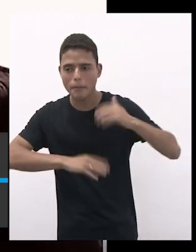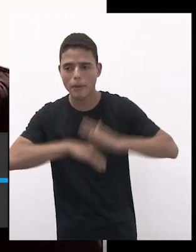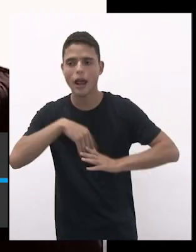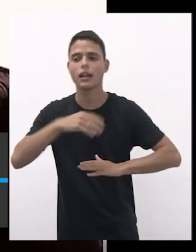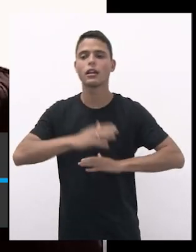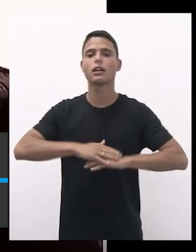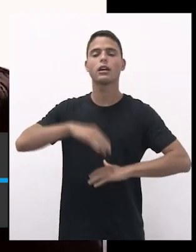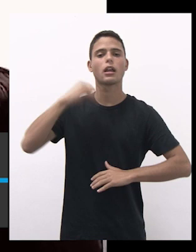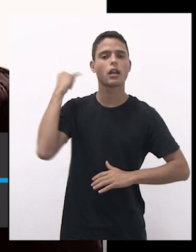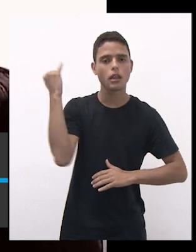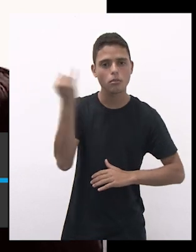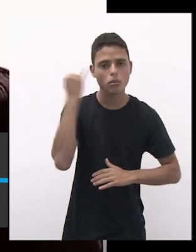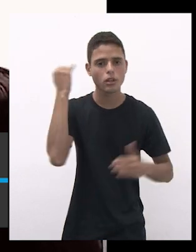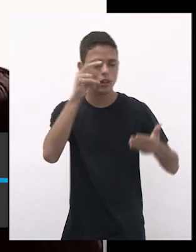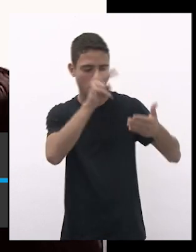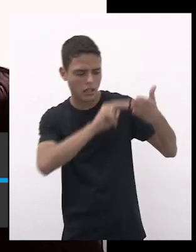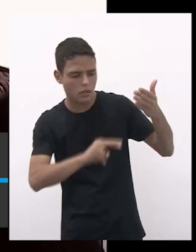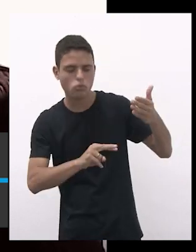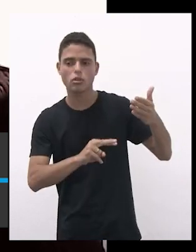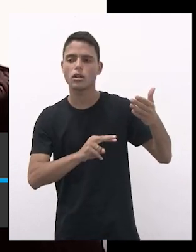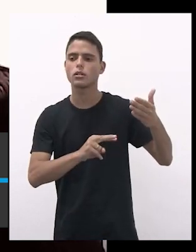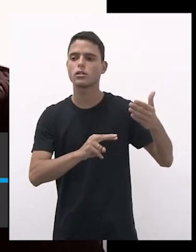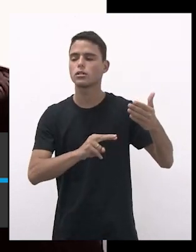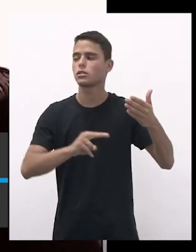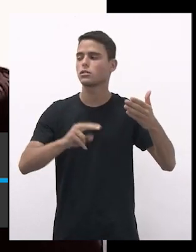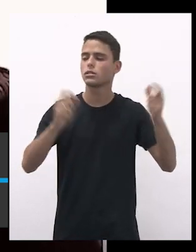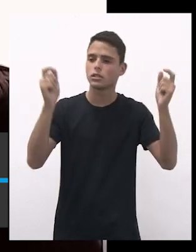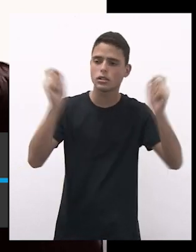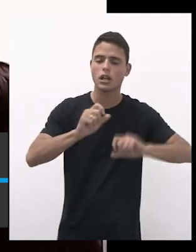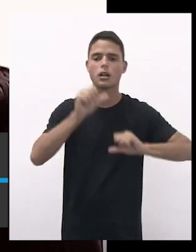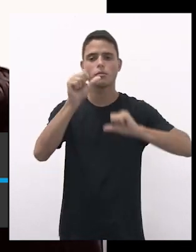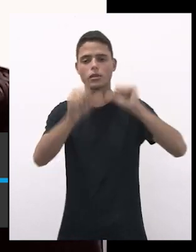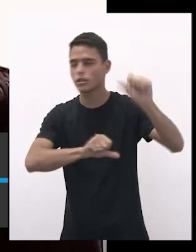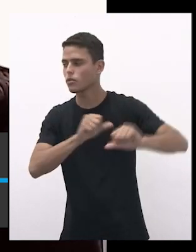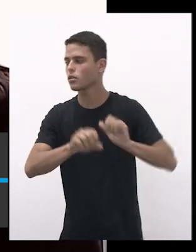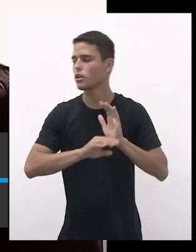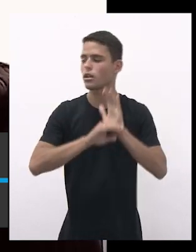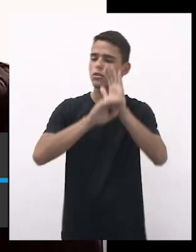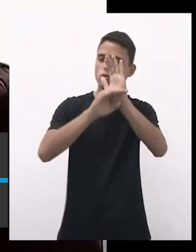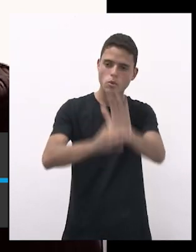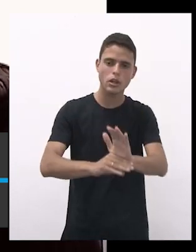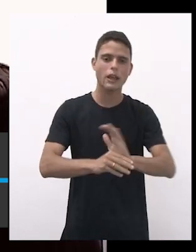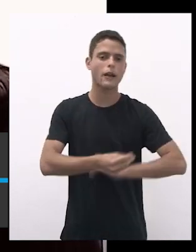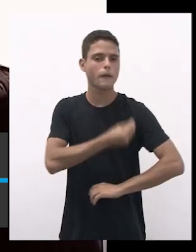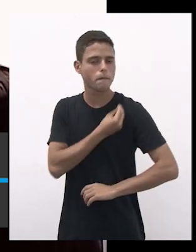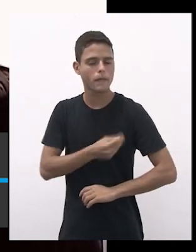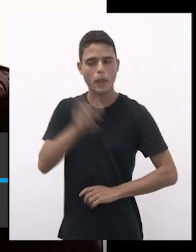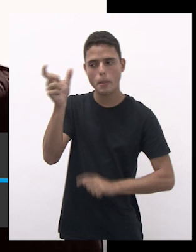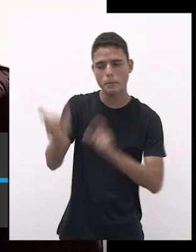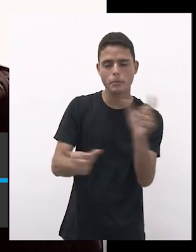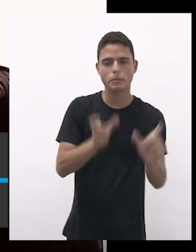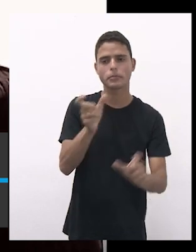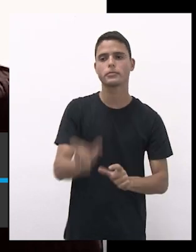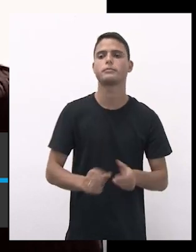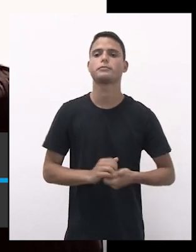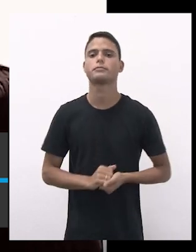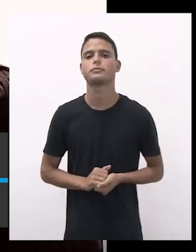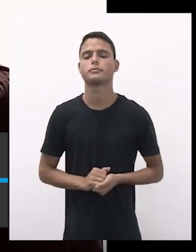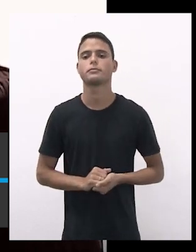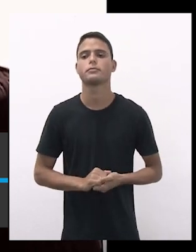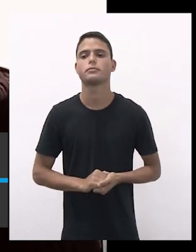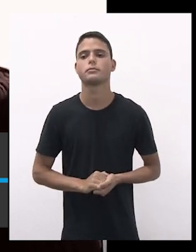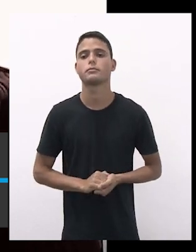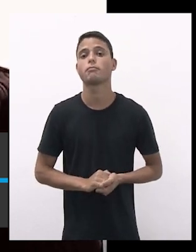leitura, né? O quanto isso pode ser transformador na vida de uma pessoa? Podemos referendar